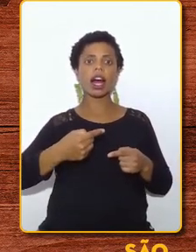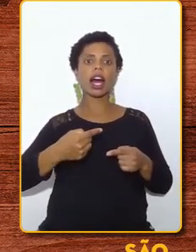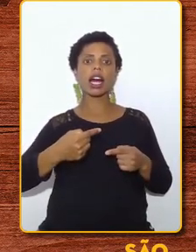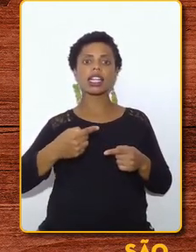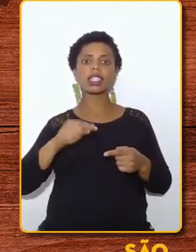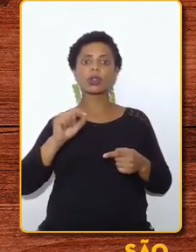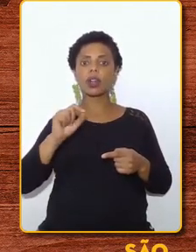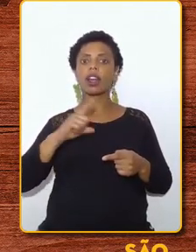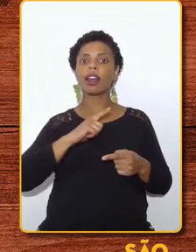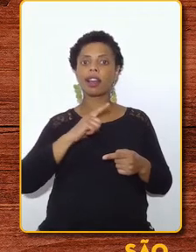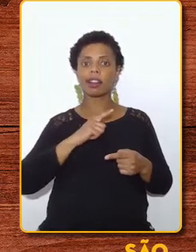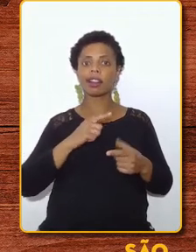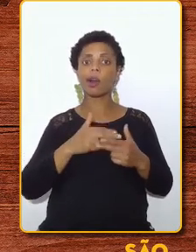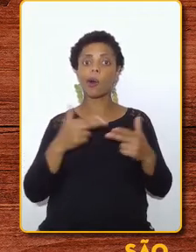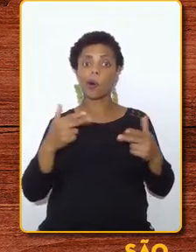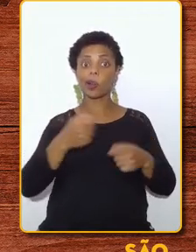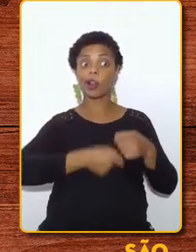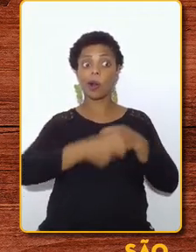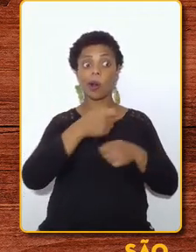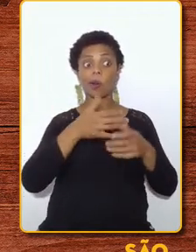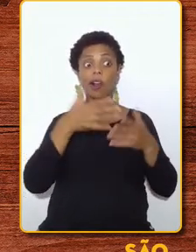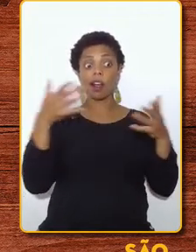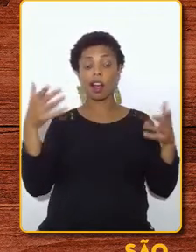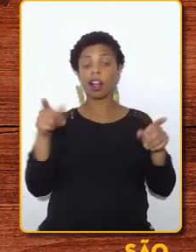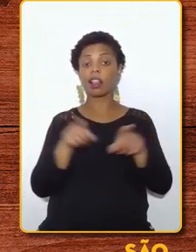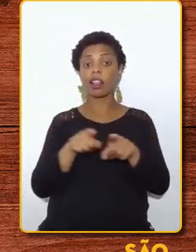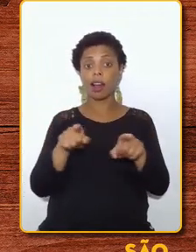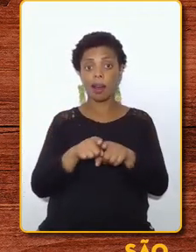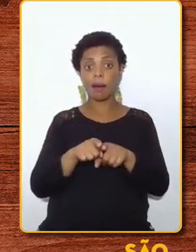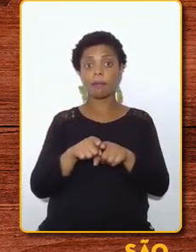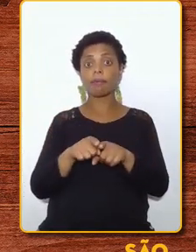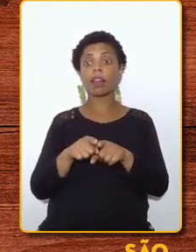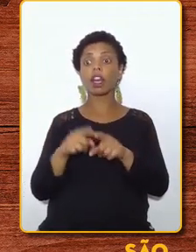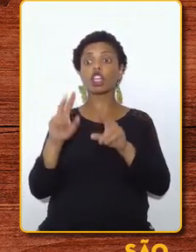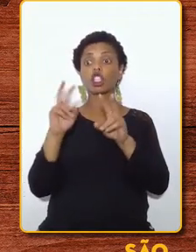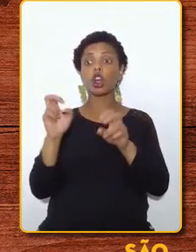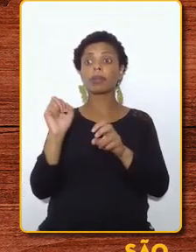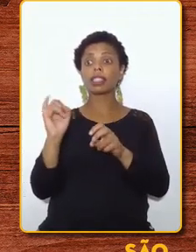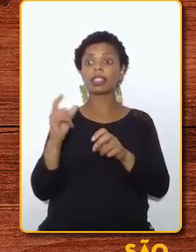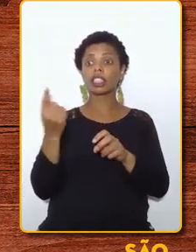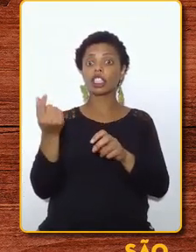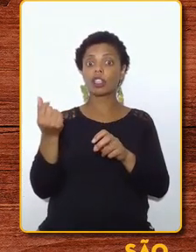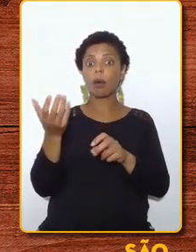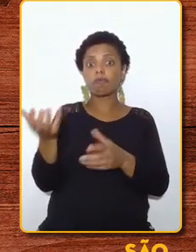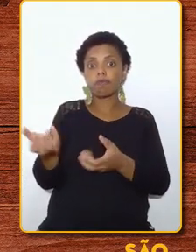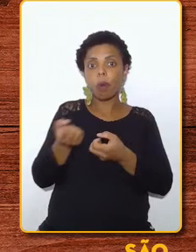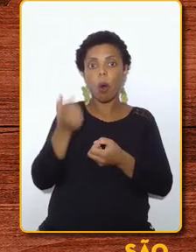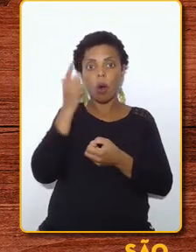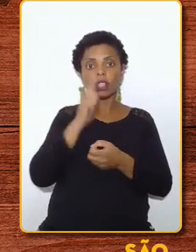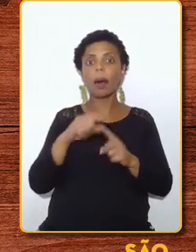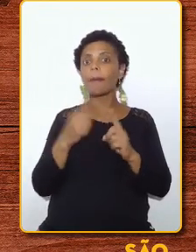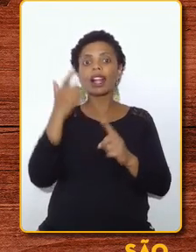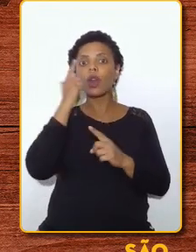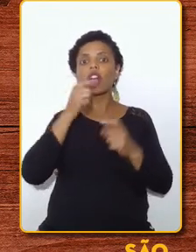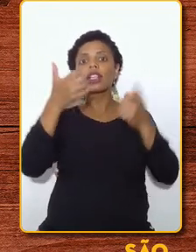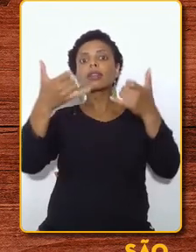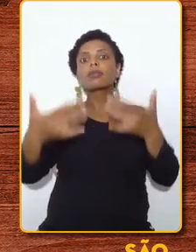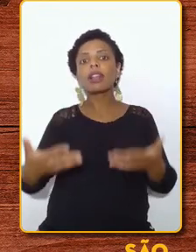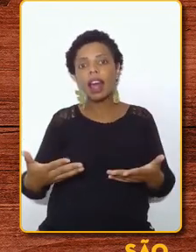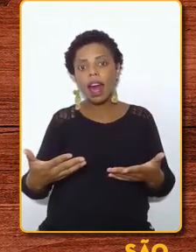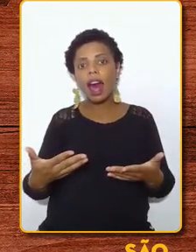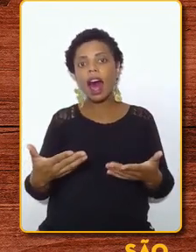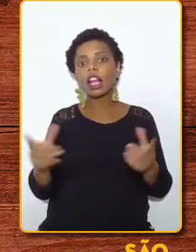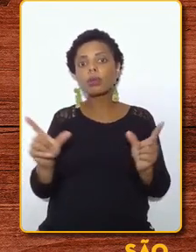questões macroeconômicas e que envolve acesso à renda, né? Acho que a gente não consegue explicar a redução da fome